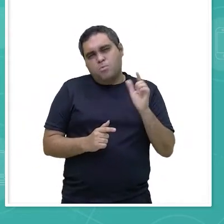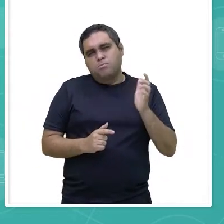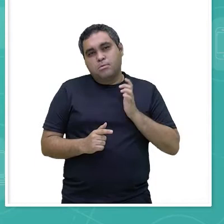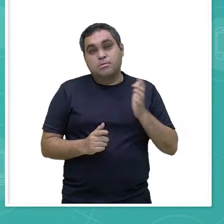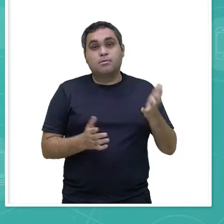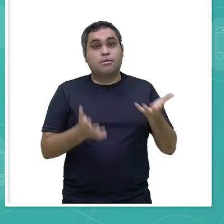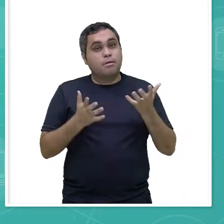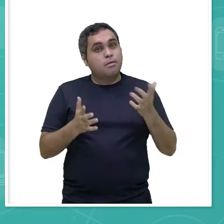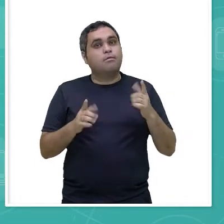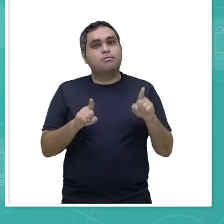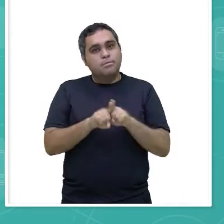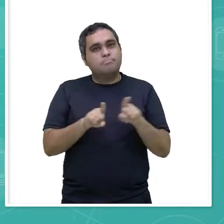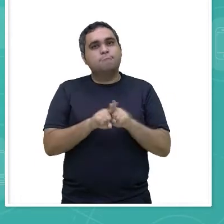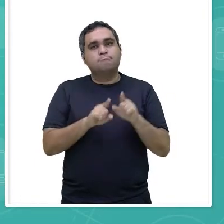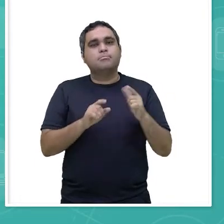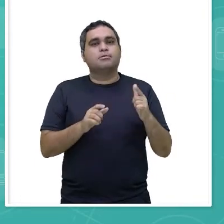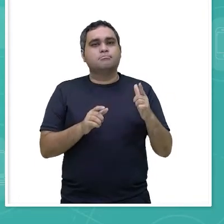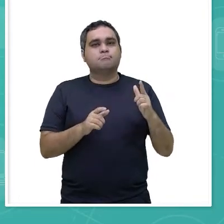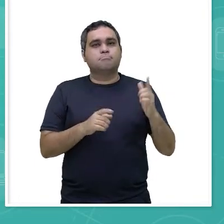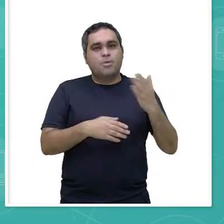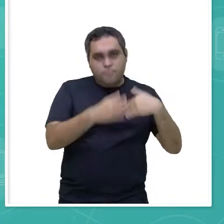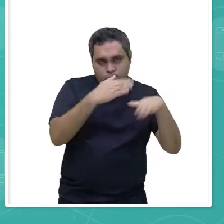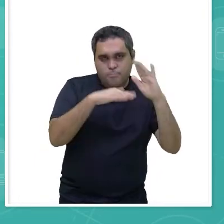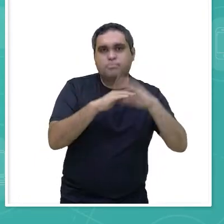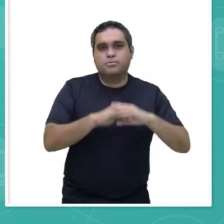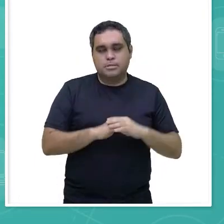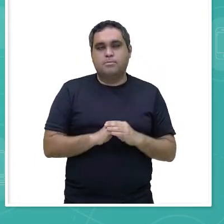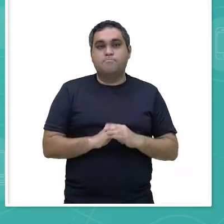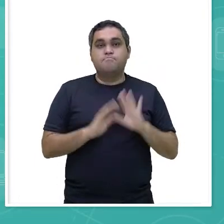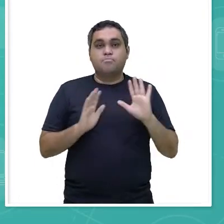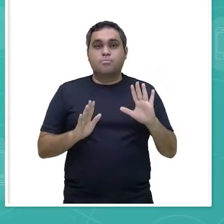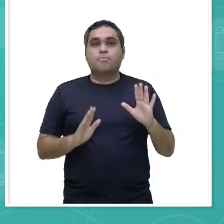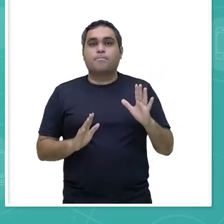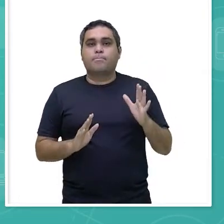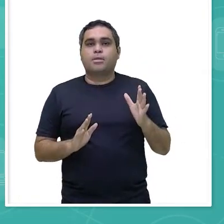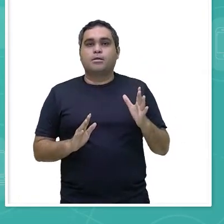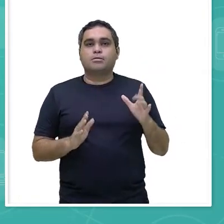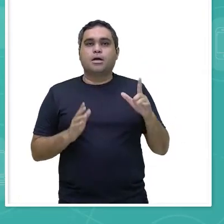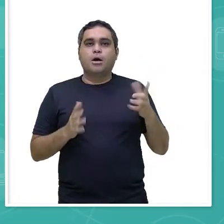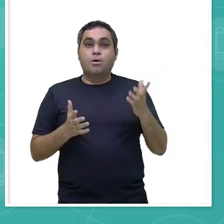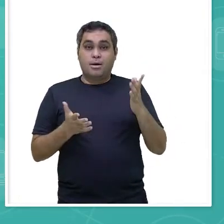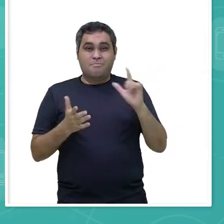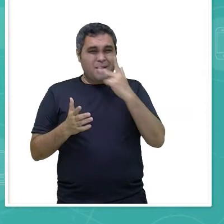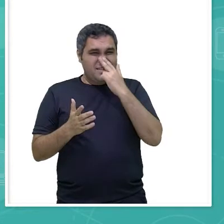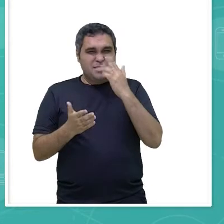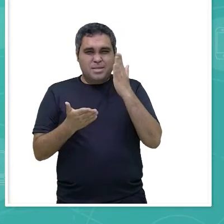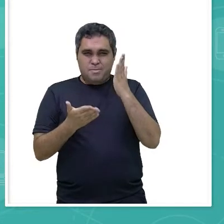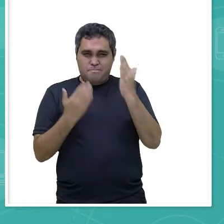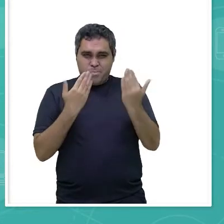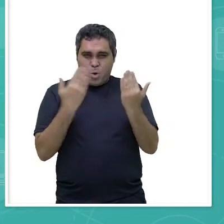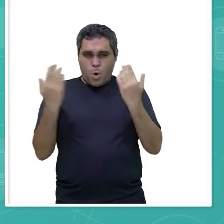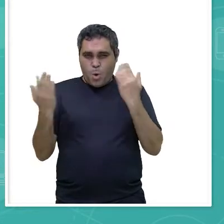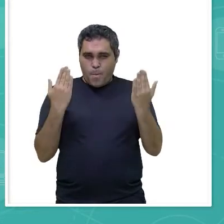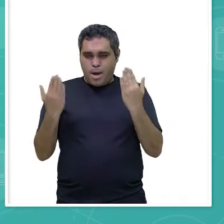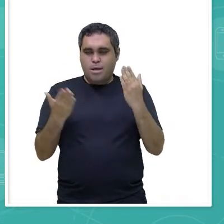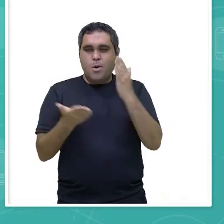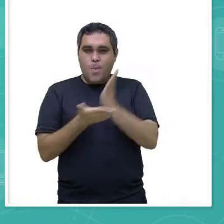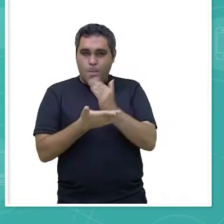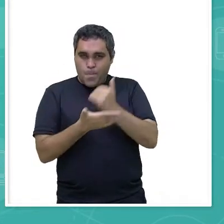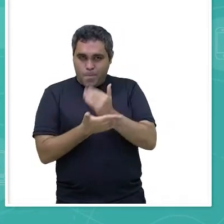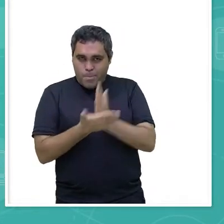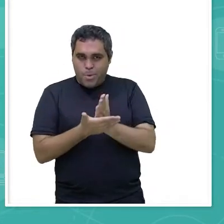procurando ascensão. Deixa eu ver se eu entendi, professora. Era um bolo e cada um queria a fatia maior para o seu prato.